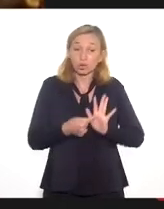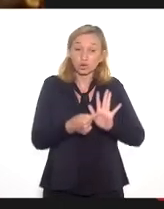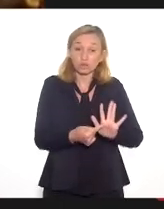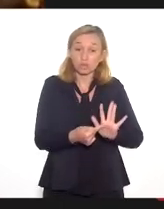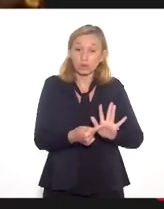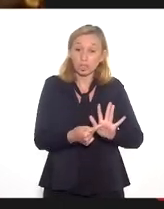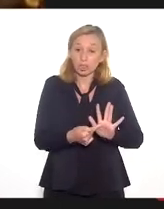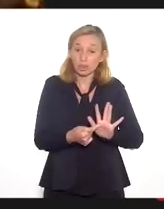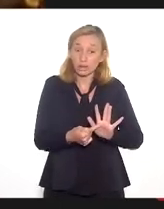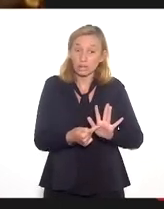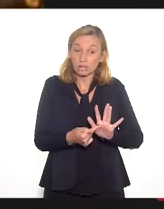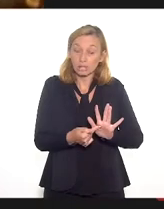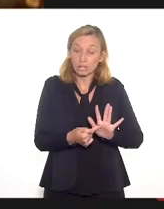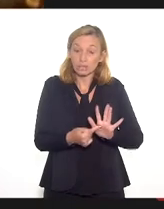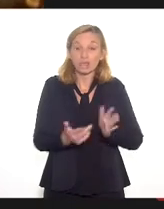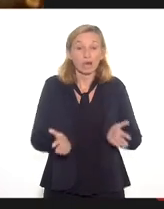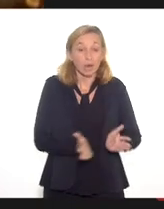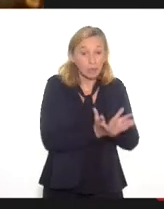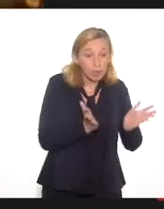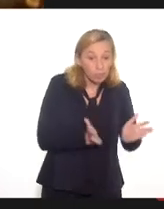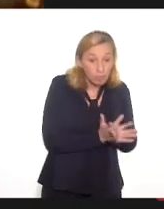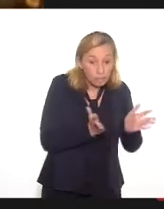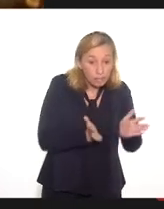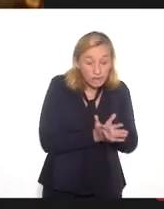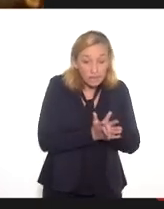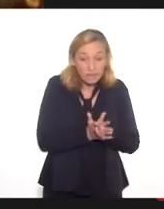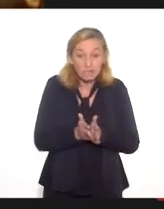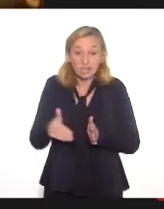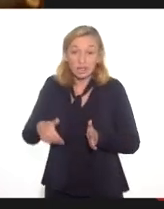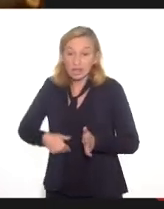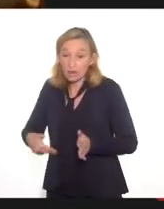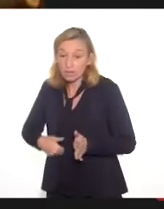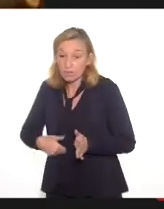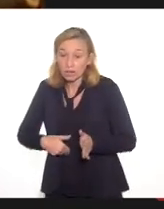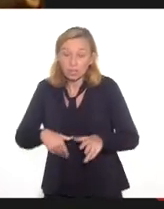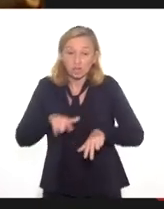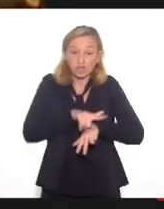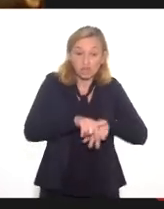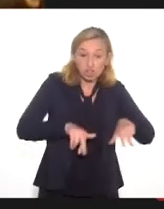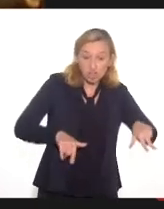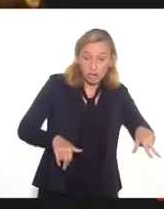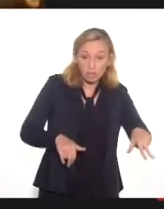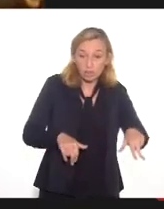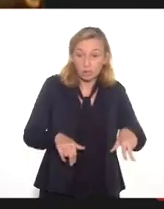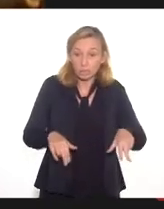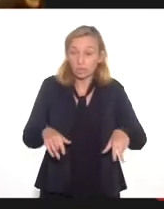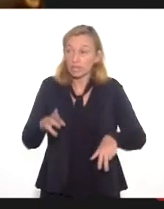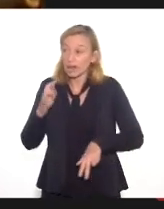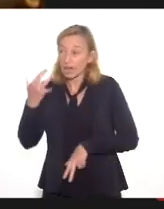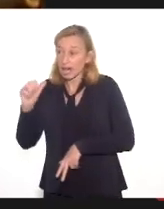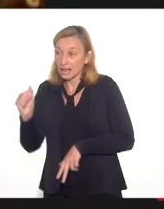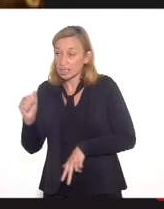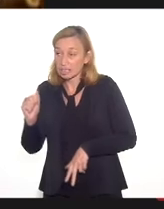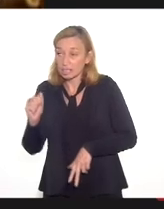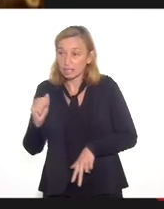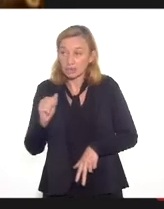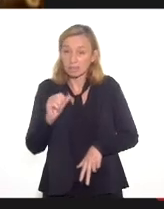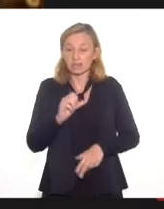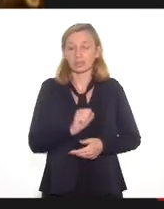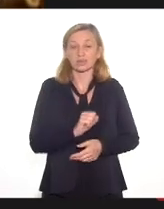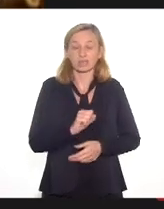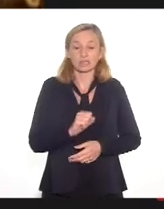que a miséria e a pobreza ela tem gênero raça e século como é que você vê isso como é que a gente pode